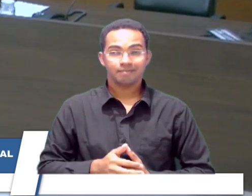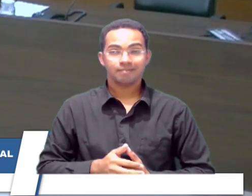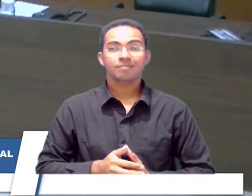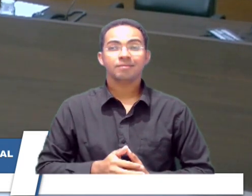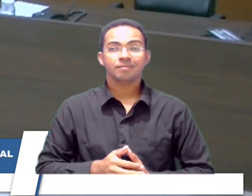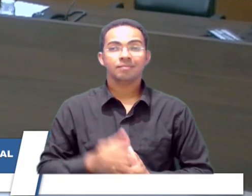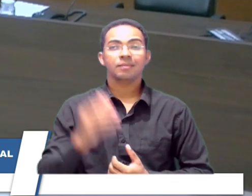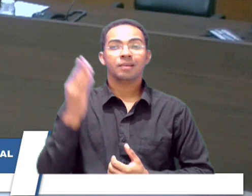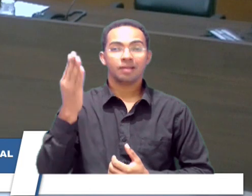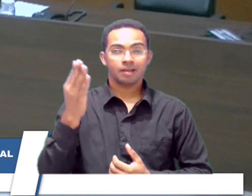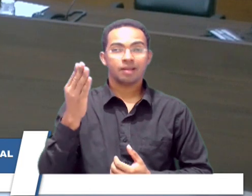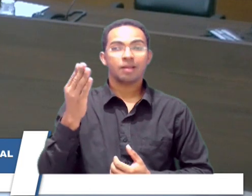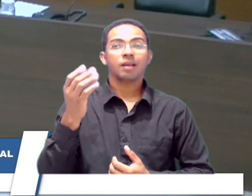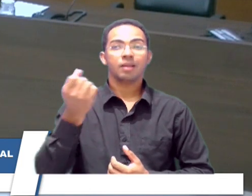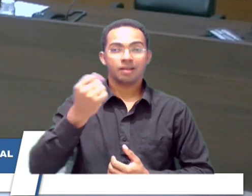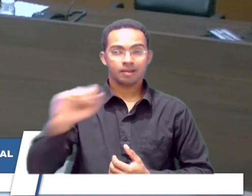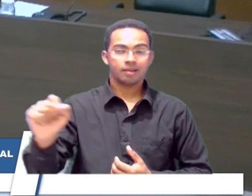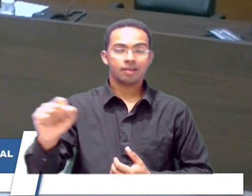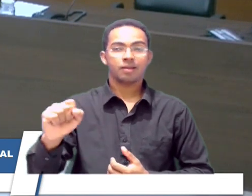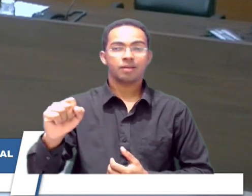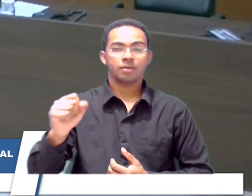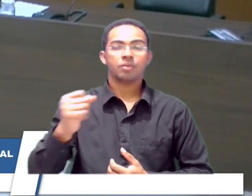Ele que é defensor público.